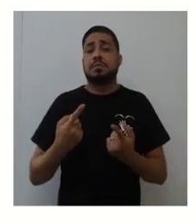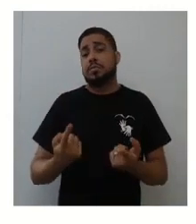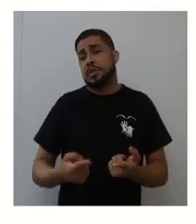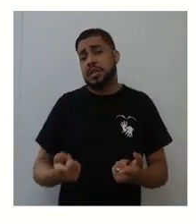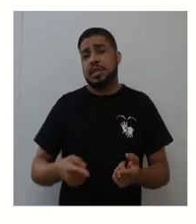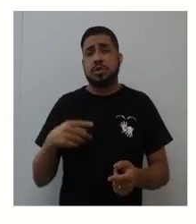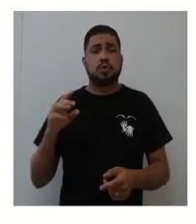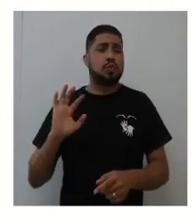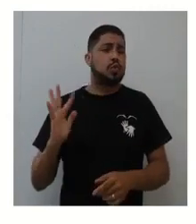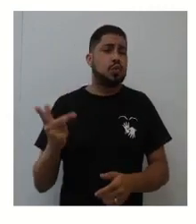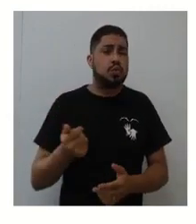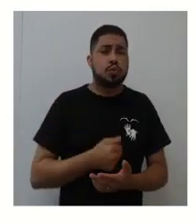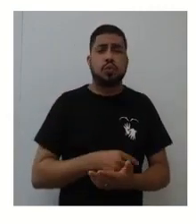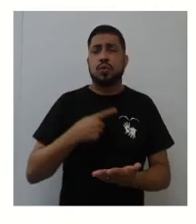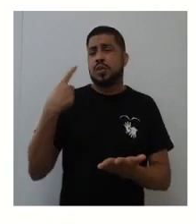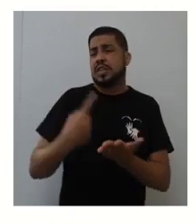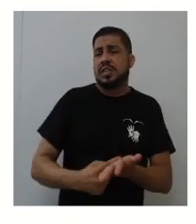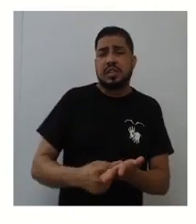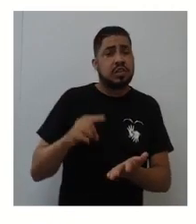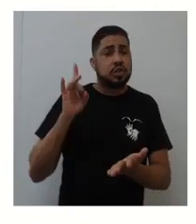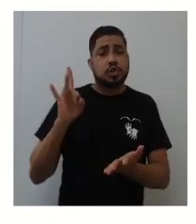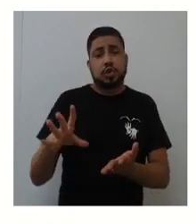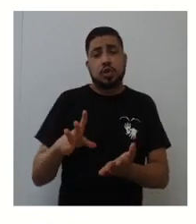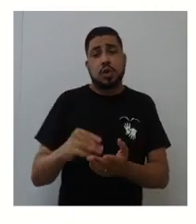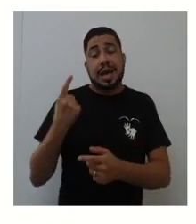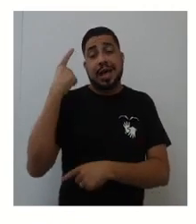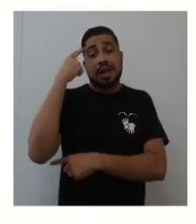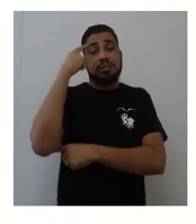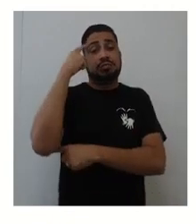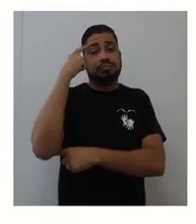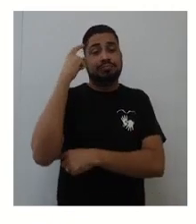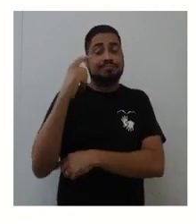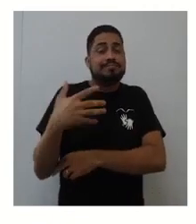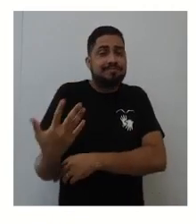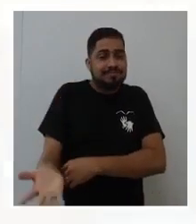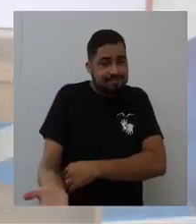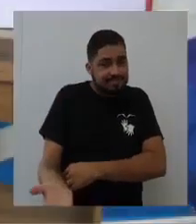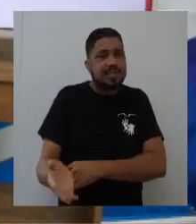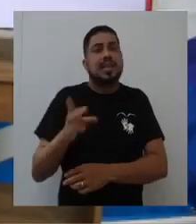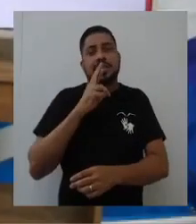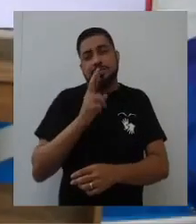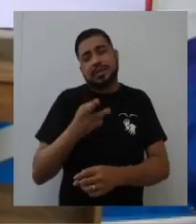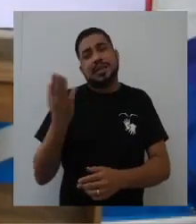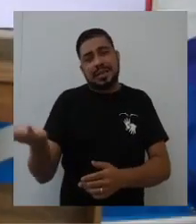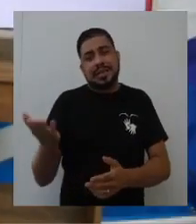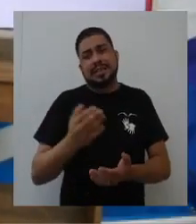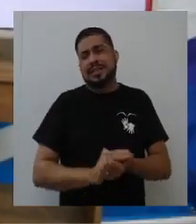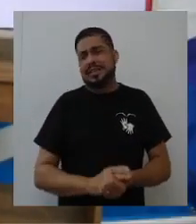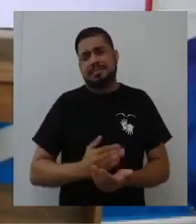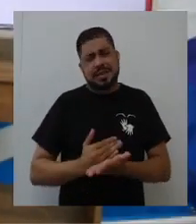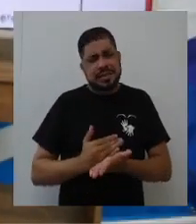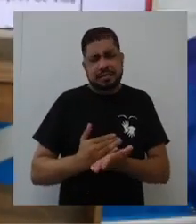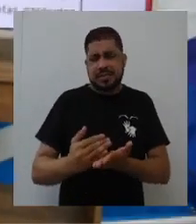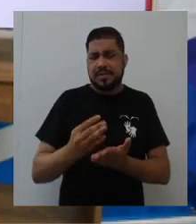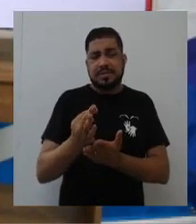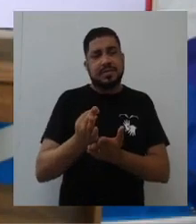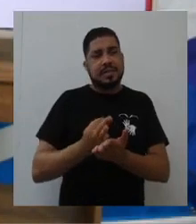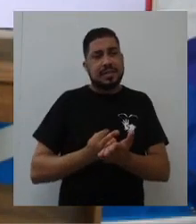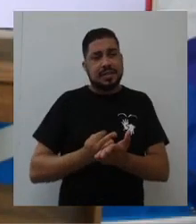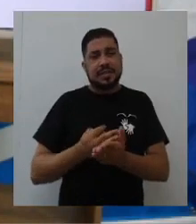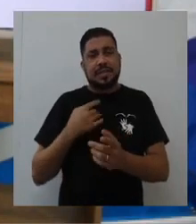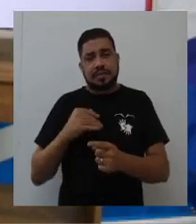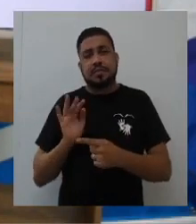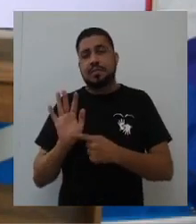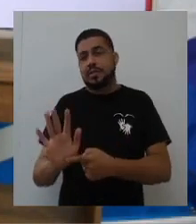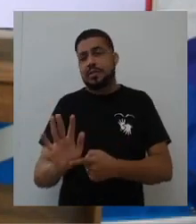casos registrados são apenas suposições. A resposta é exatamente essa, tá bem no início do texto. Vou lá